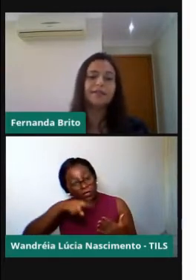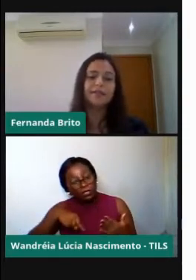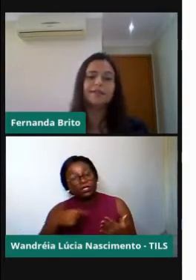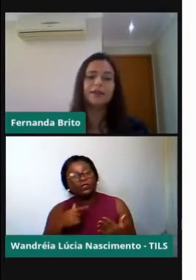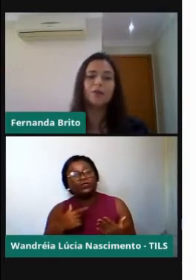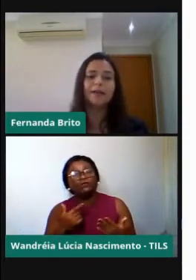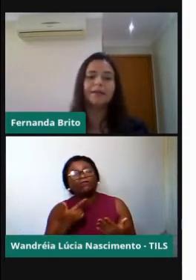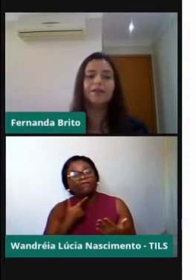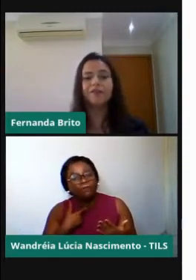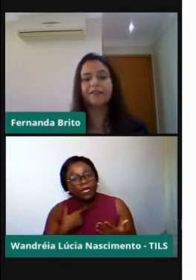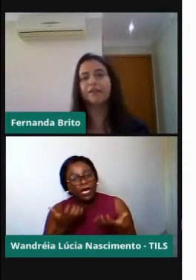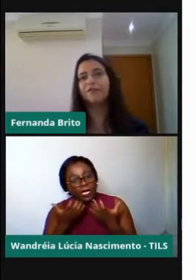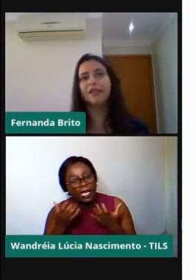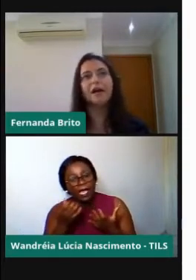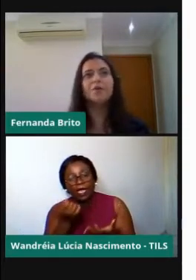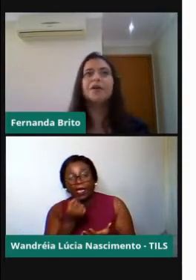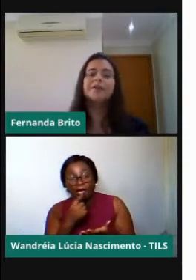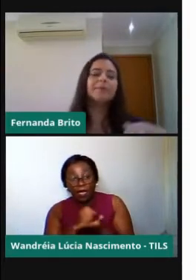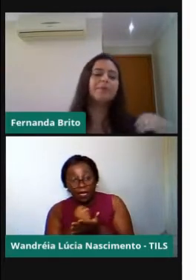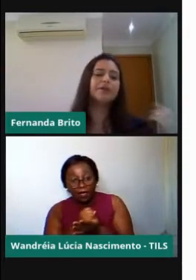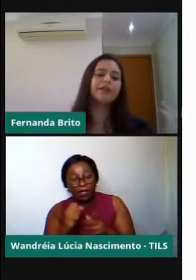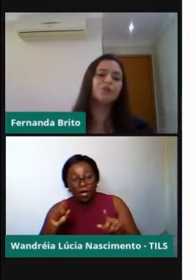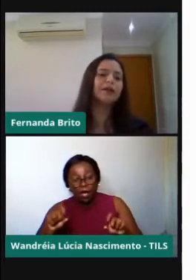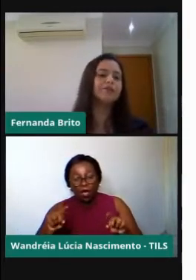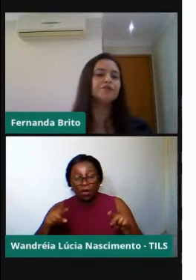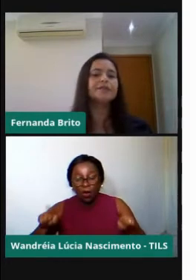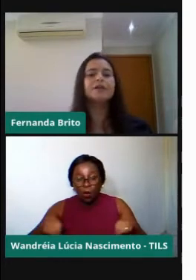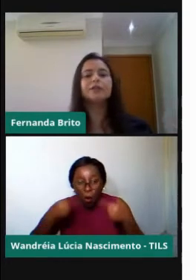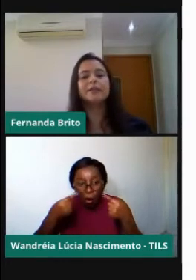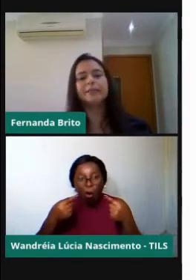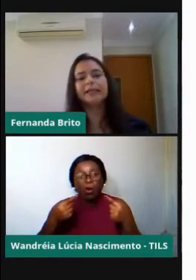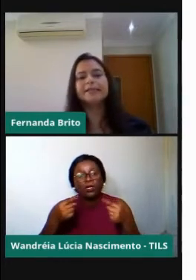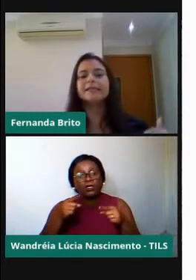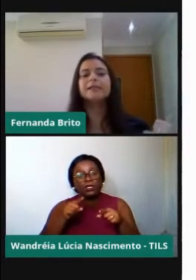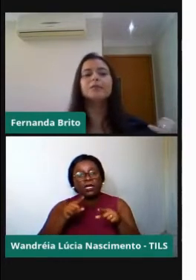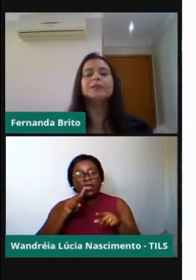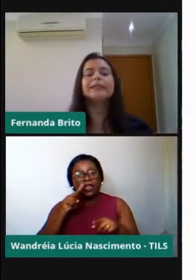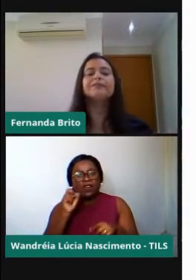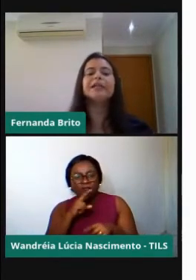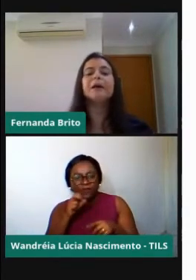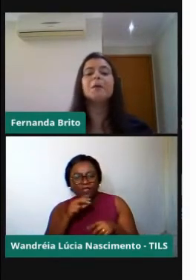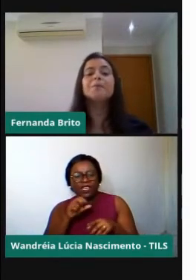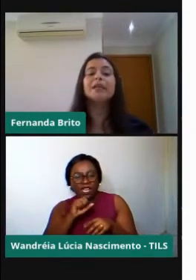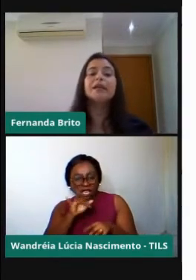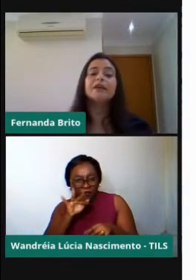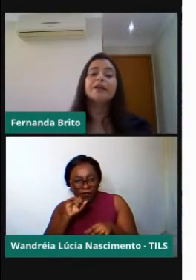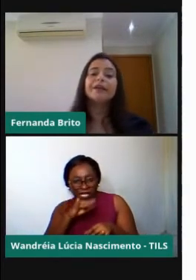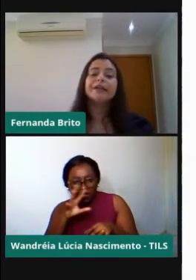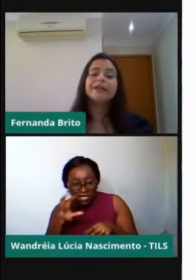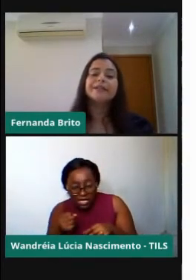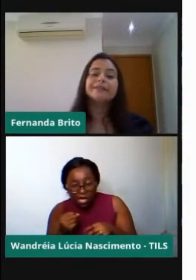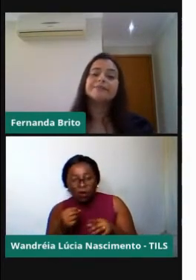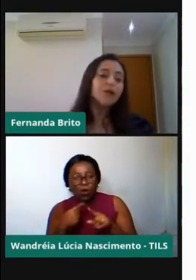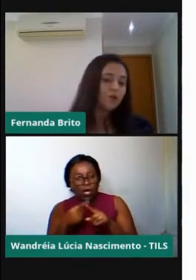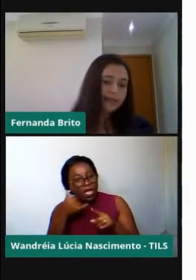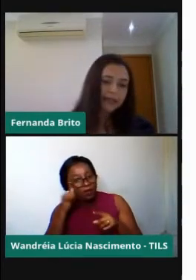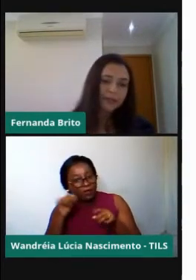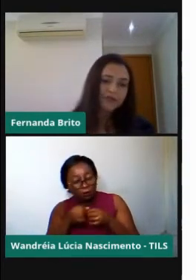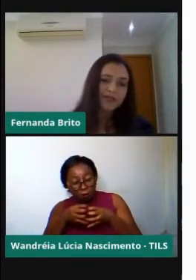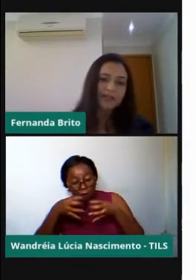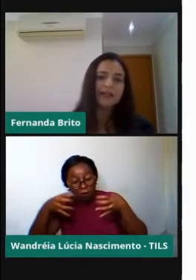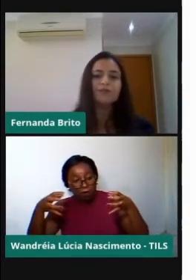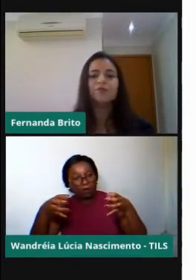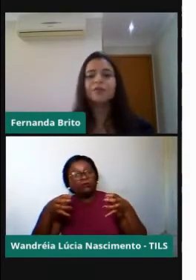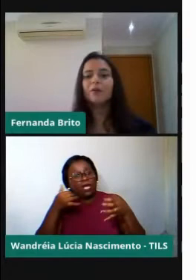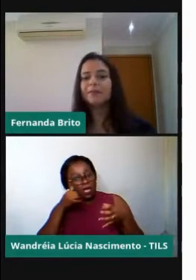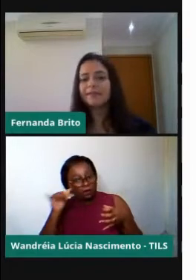que conseguissem combater a infecção viral, e aí podem atuar na fusão, na replicação, né, viral. Não